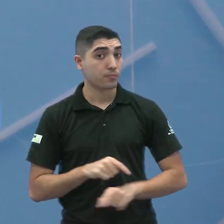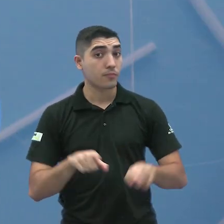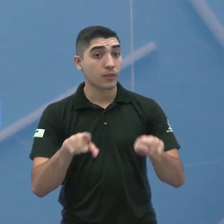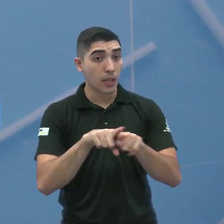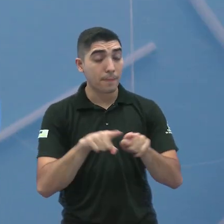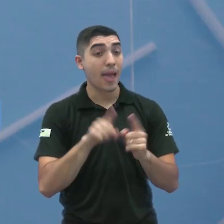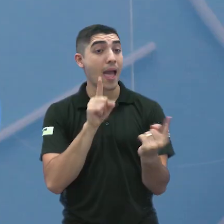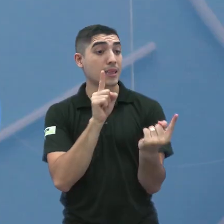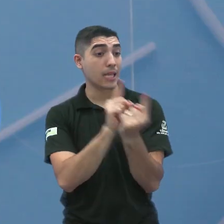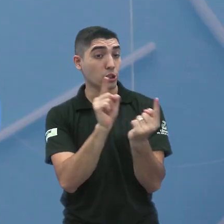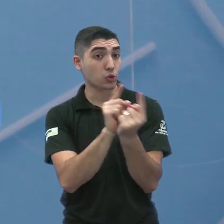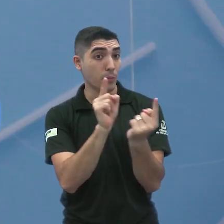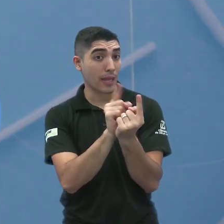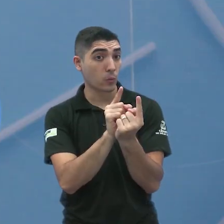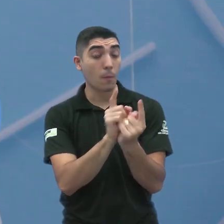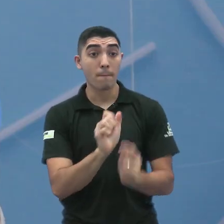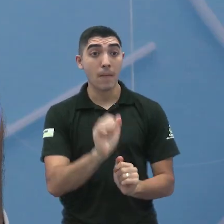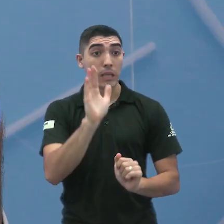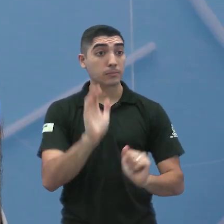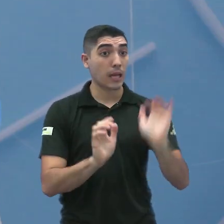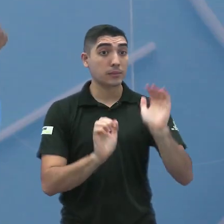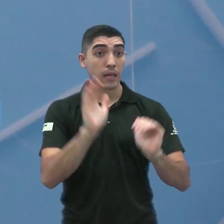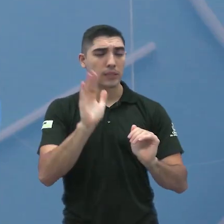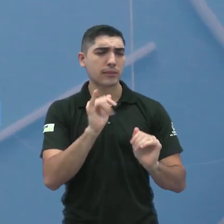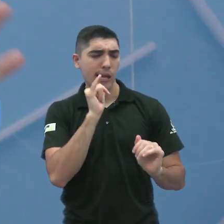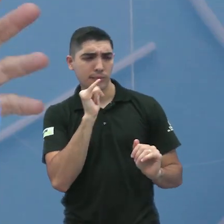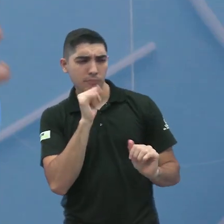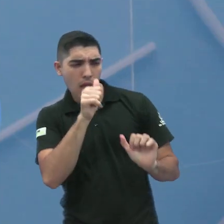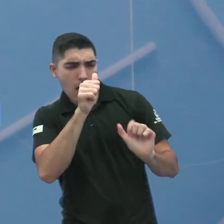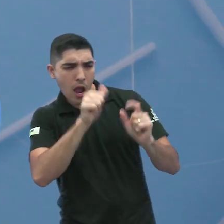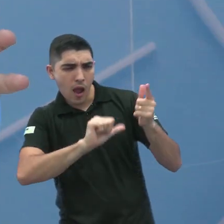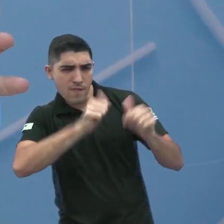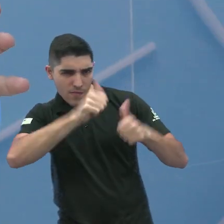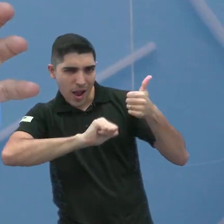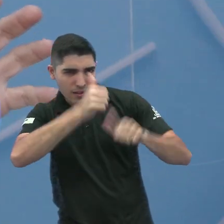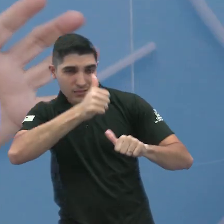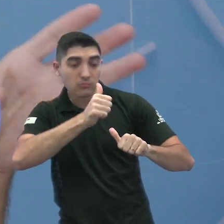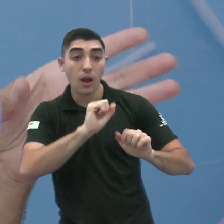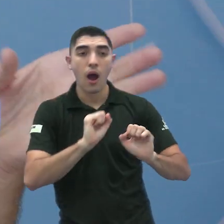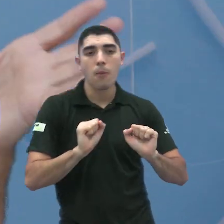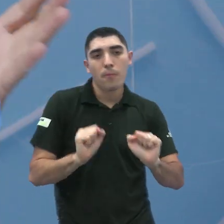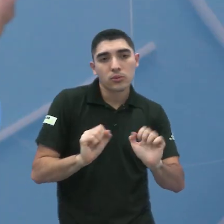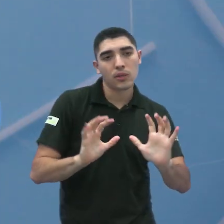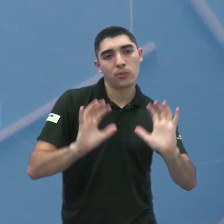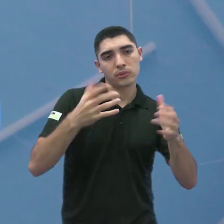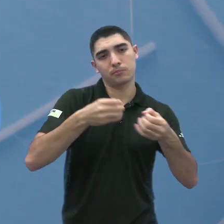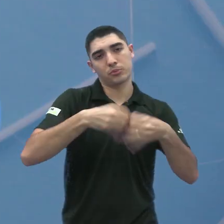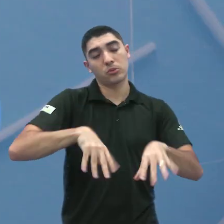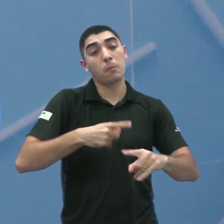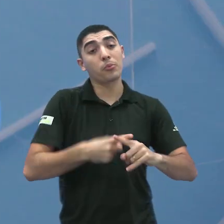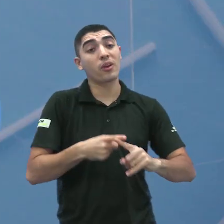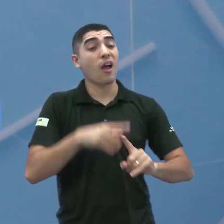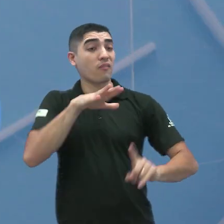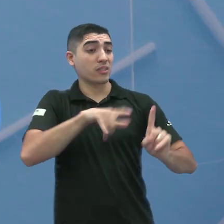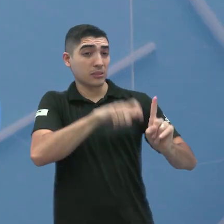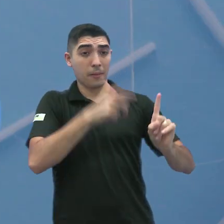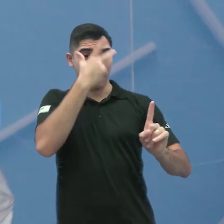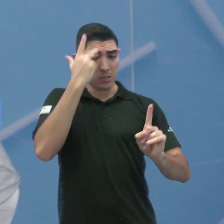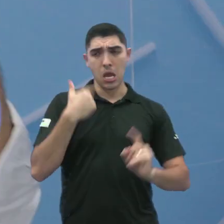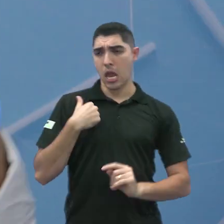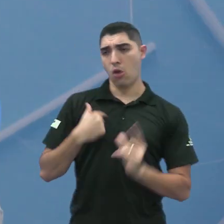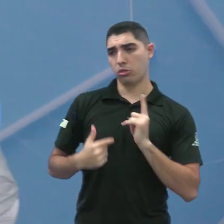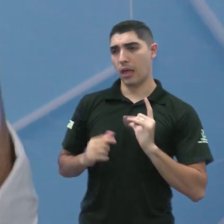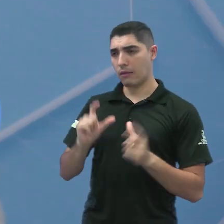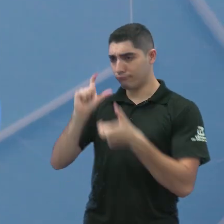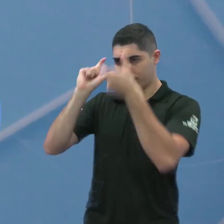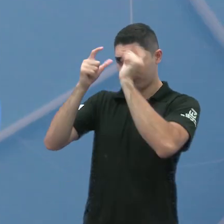demandas por consultas estão maiores, então as avaliações acabam às vezes sendo um pouco prejudicadas, ou porque já chega meio pronto o quadro, as pessoas